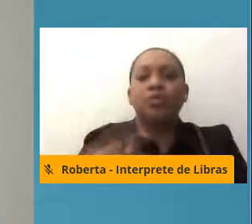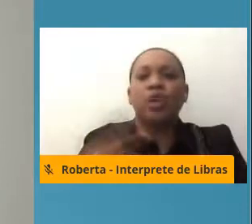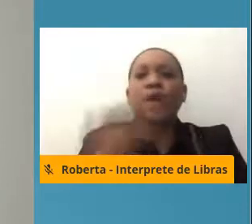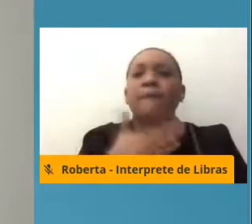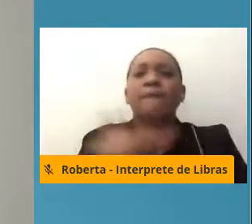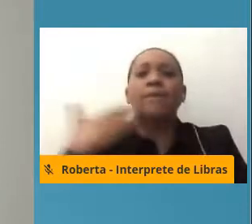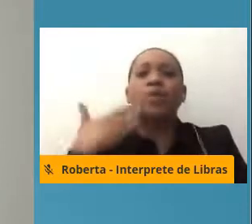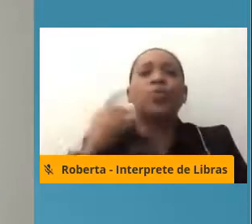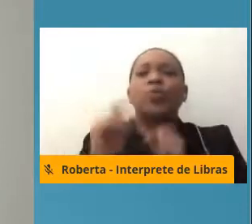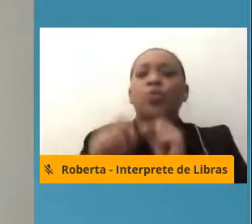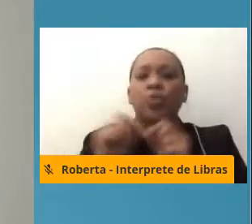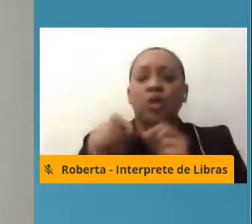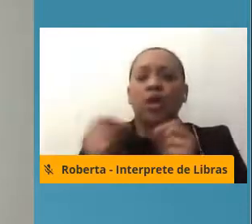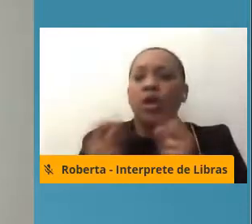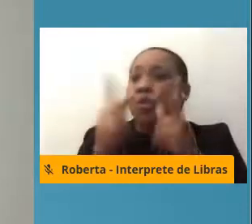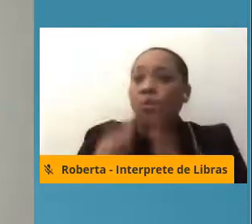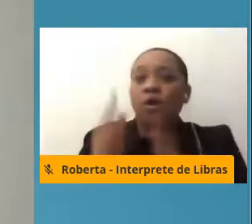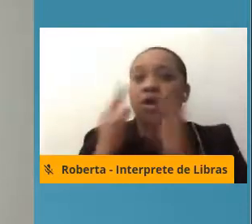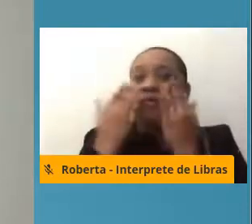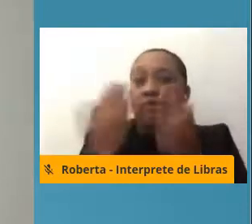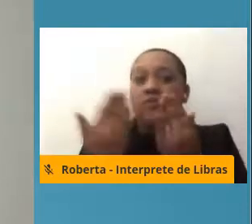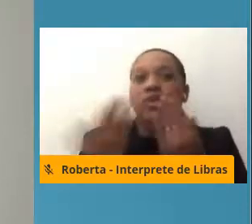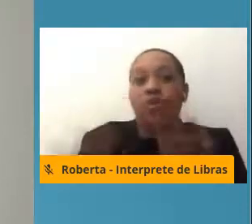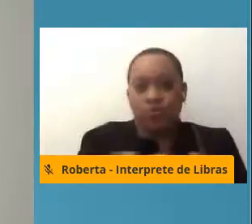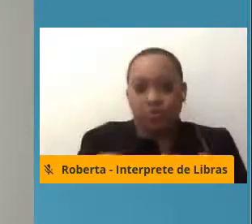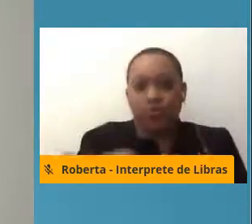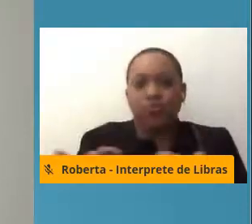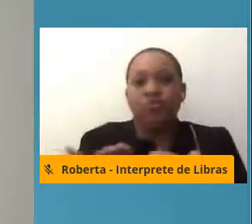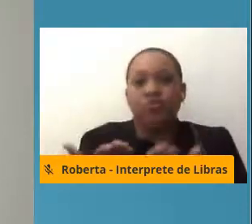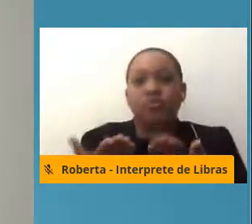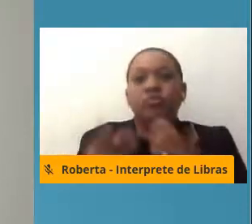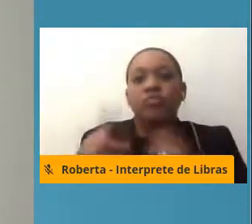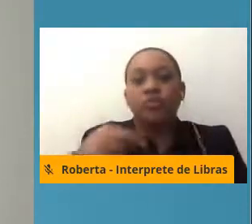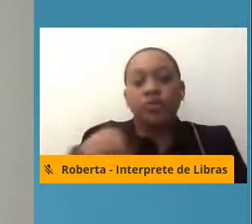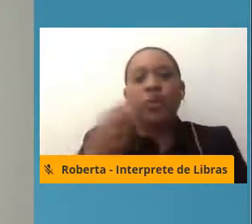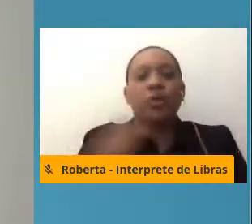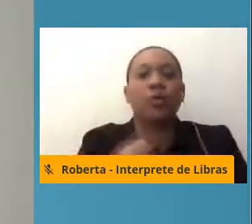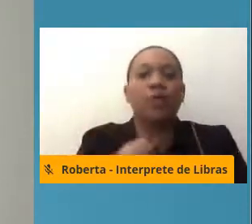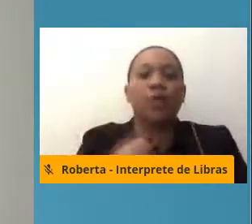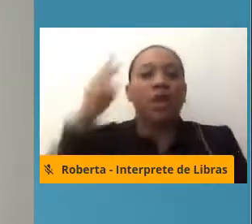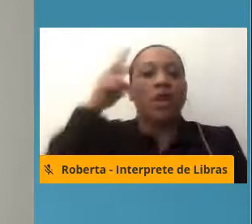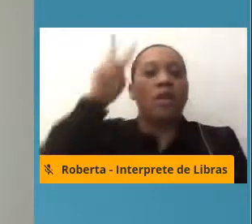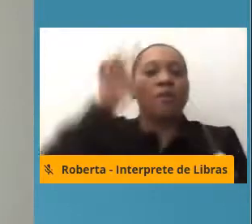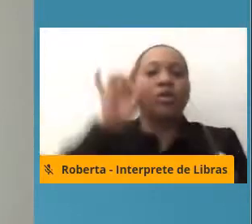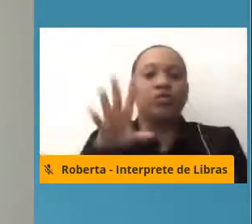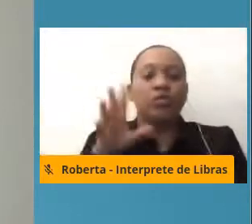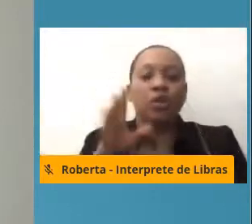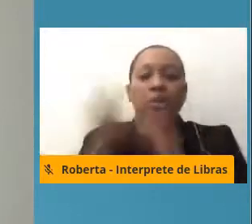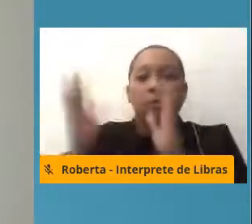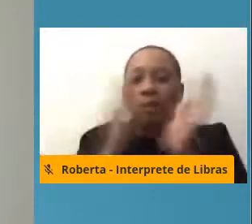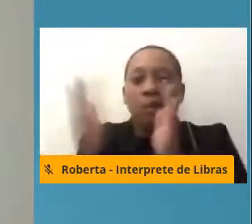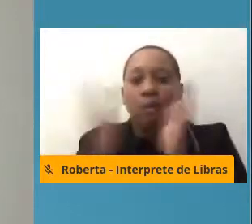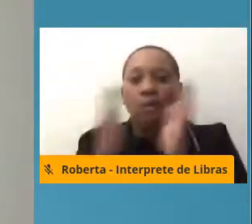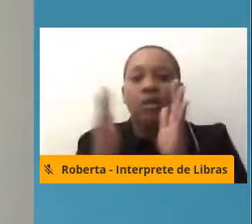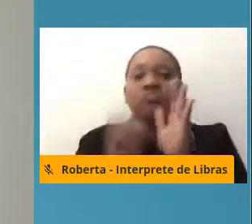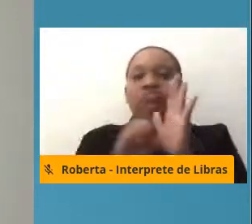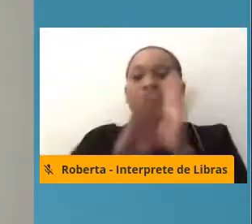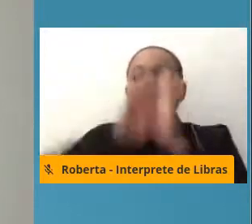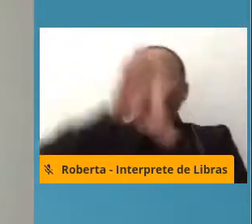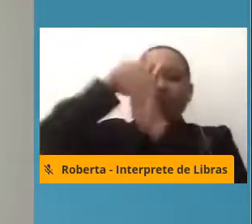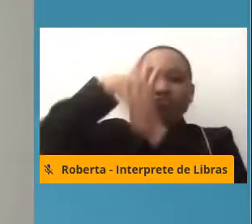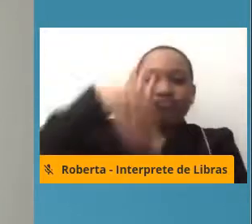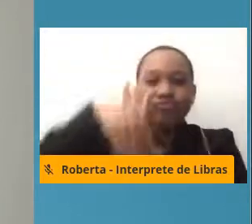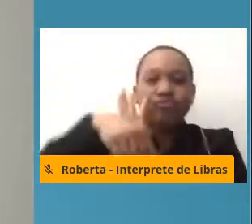gente está vendo hoje. Tá? E a gente não pode lembrar da ciência só nos momentos de crise, só nos momentos de